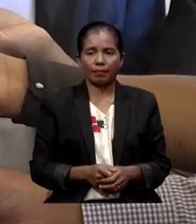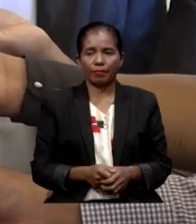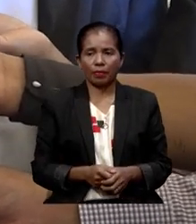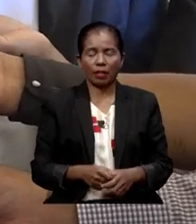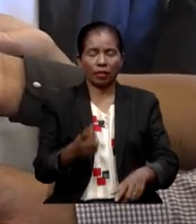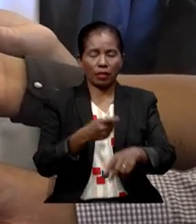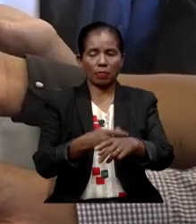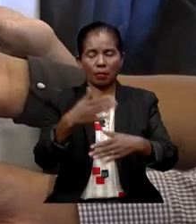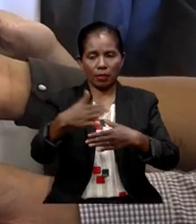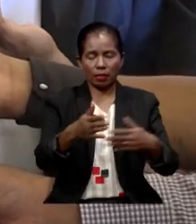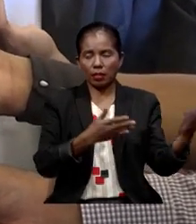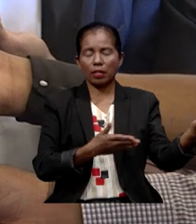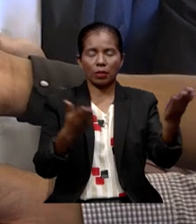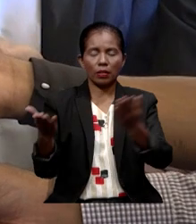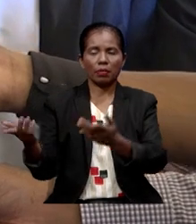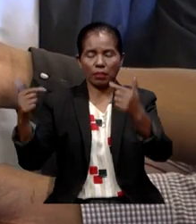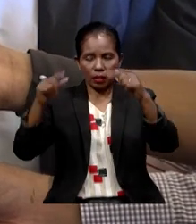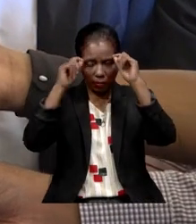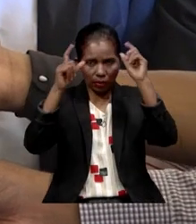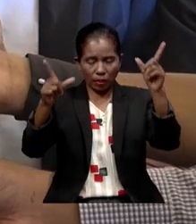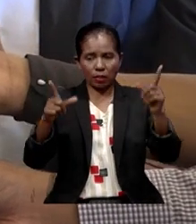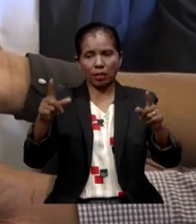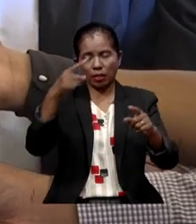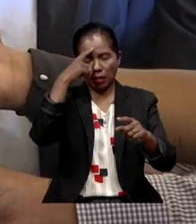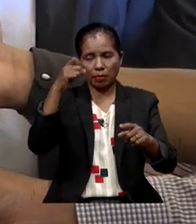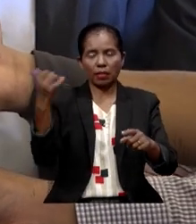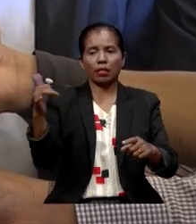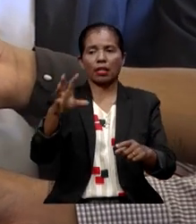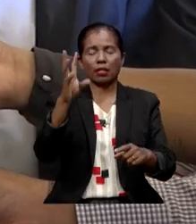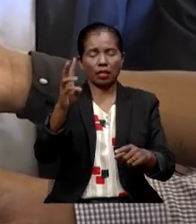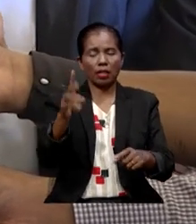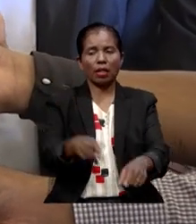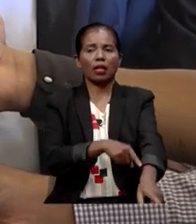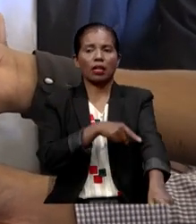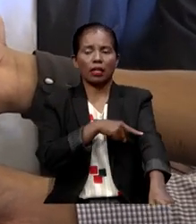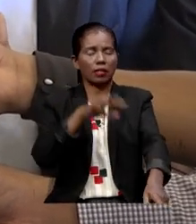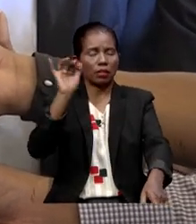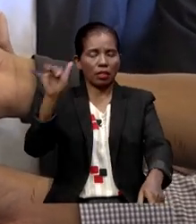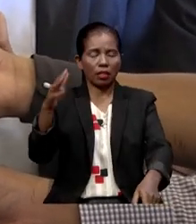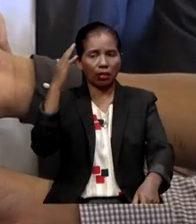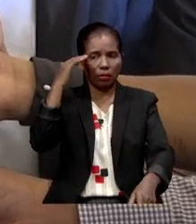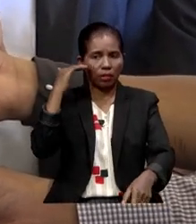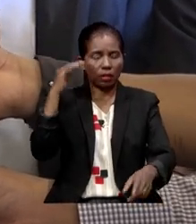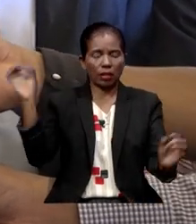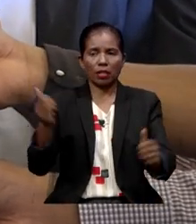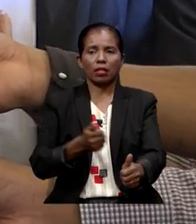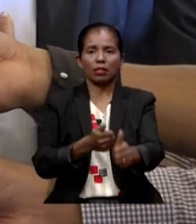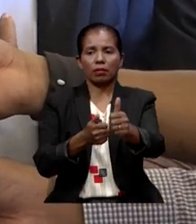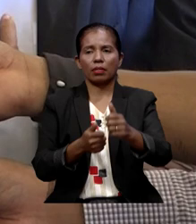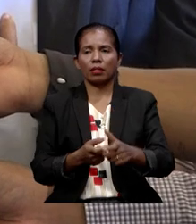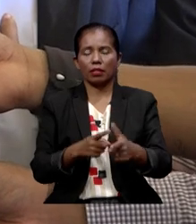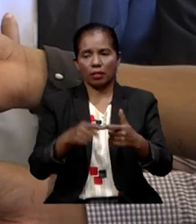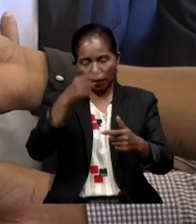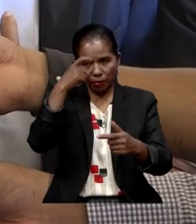tempo barra que se ir a Ruka Fila Fale mais, também, se ir na Inen, a Nessan, Aclio, remais Tiana. Eu de Maestiana, la cumpri, e